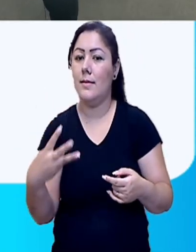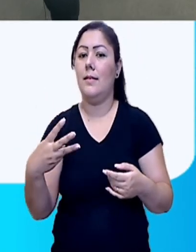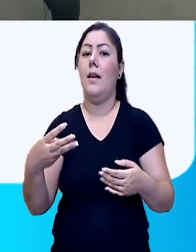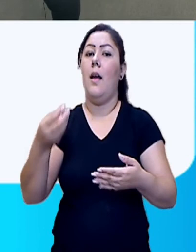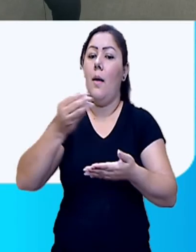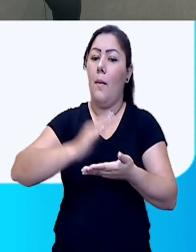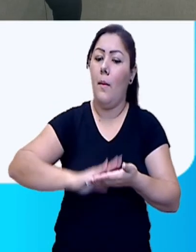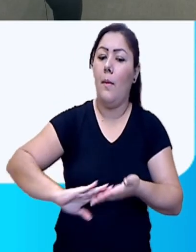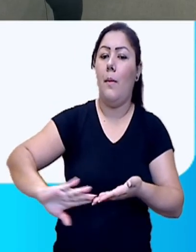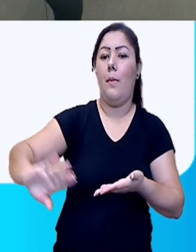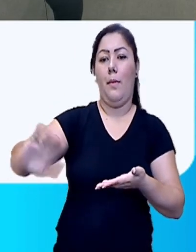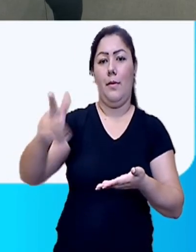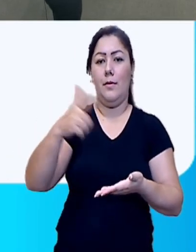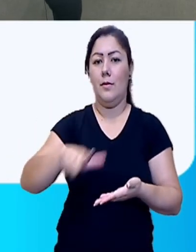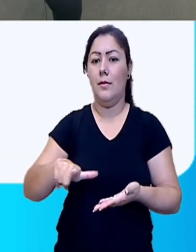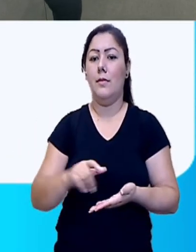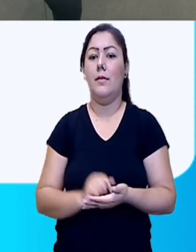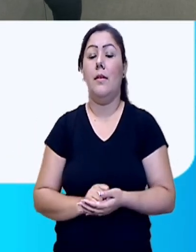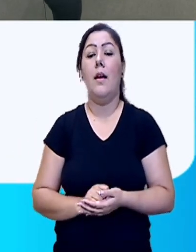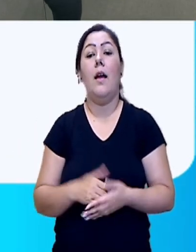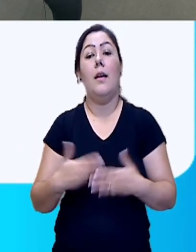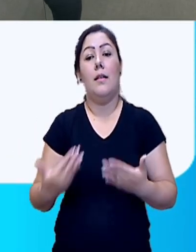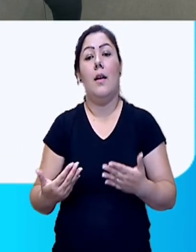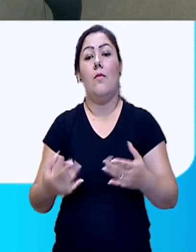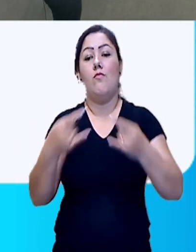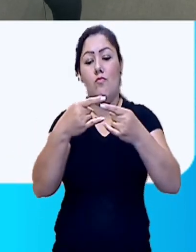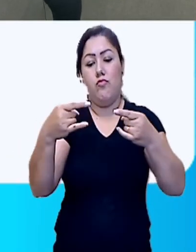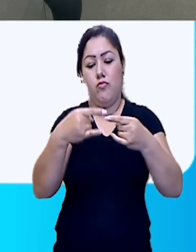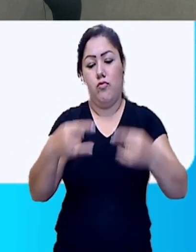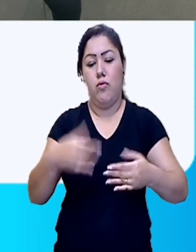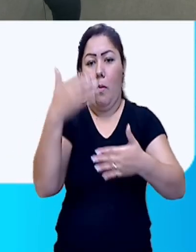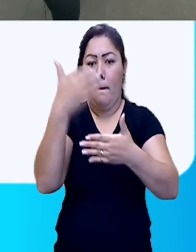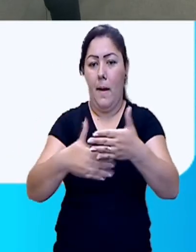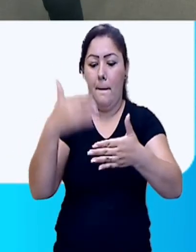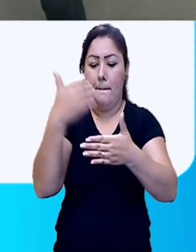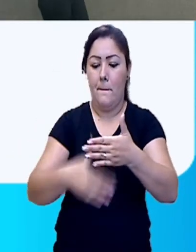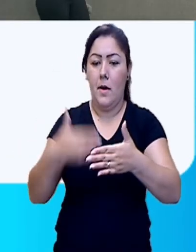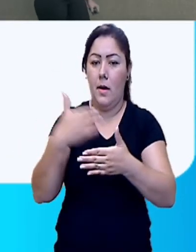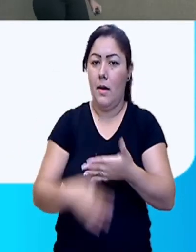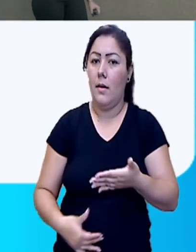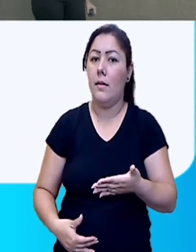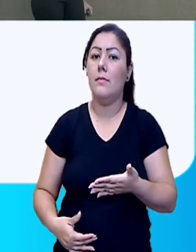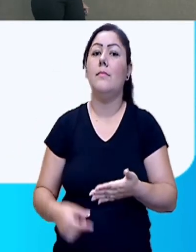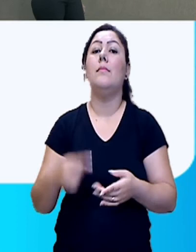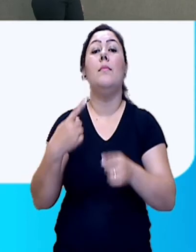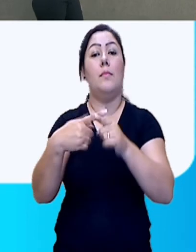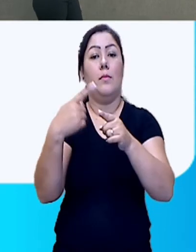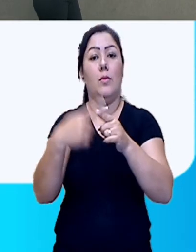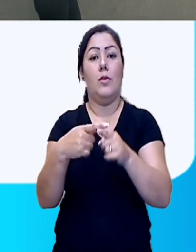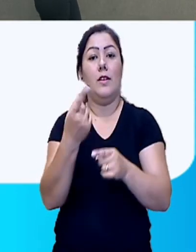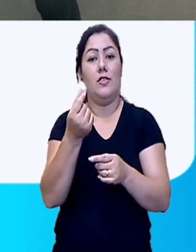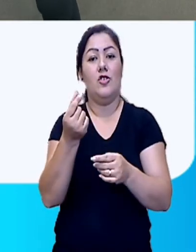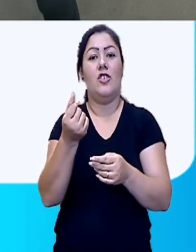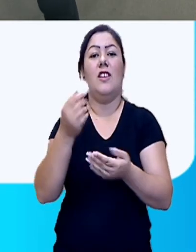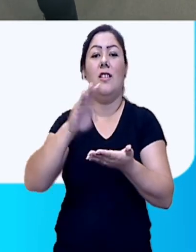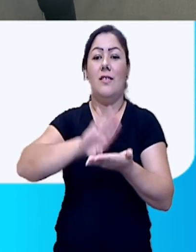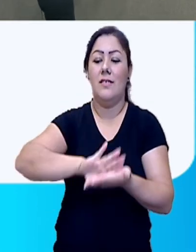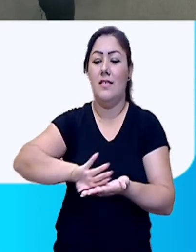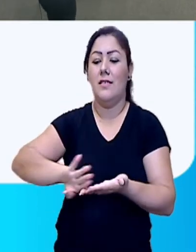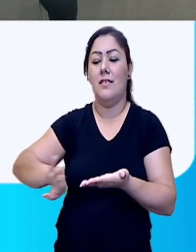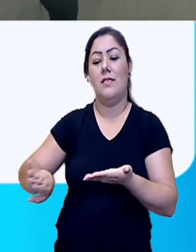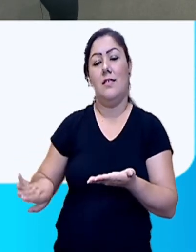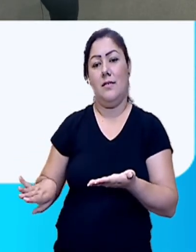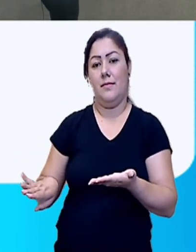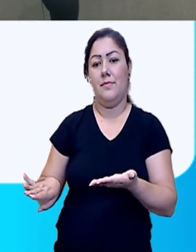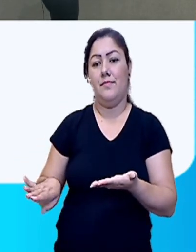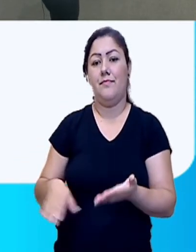E assim por diante, olha. Então, todos os cheques compensados é porque saiu da conta de Roberto. E